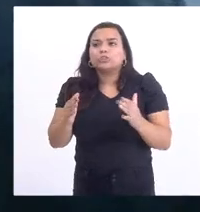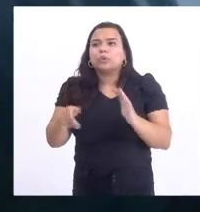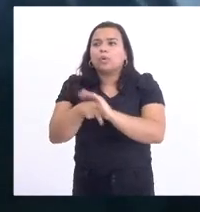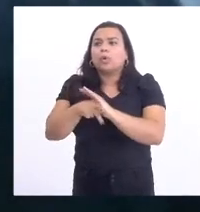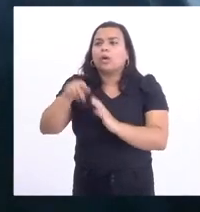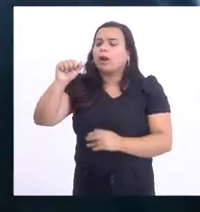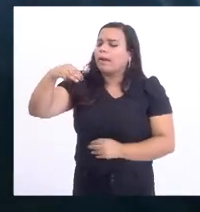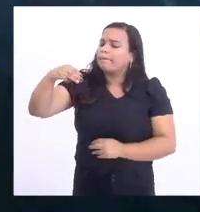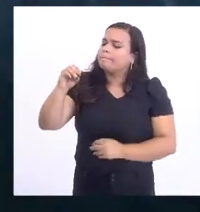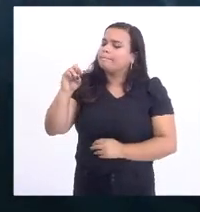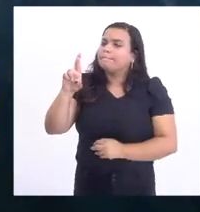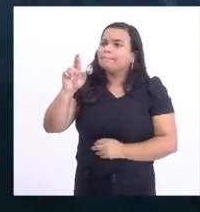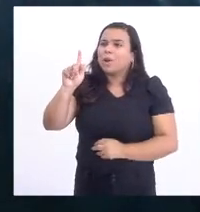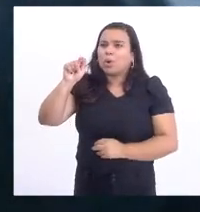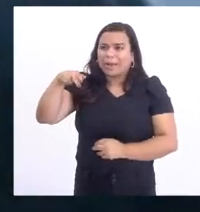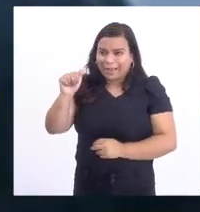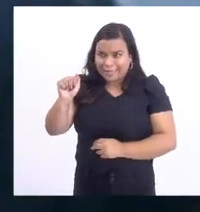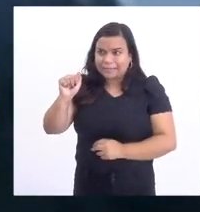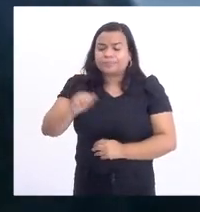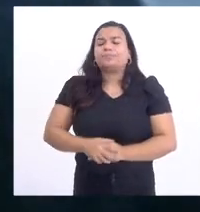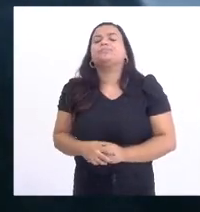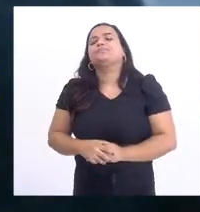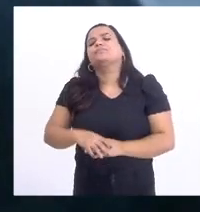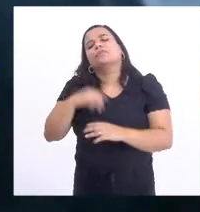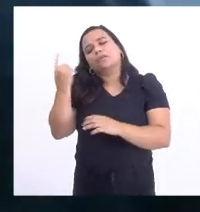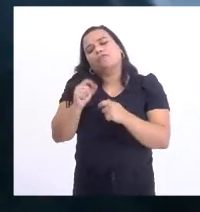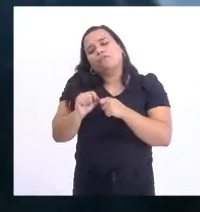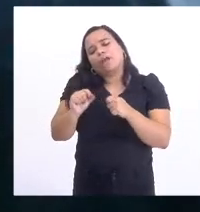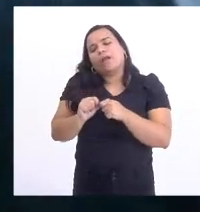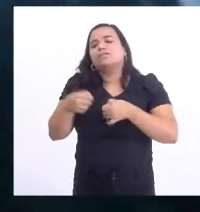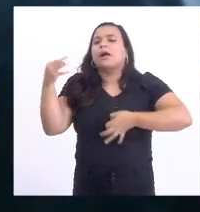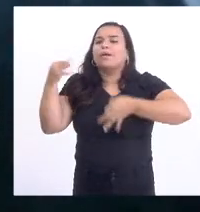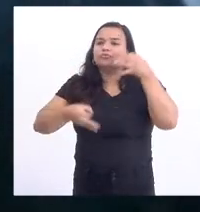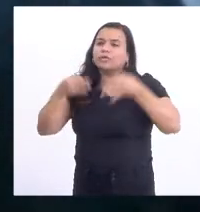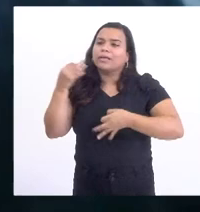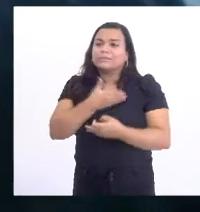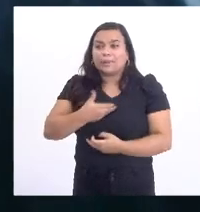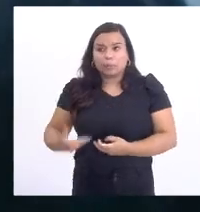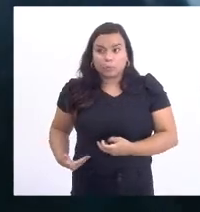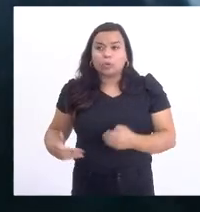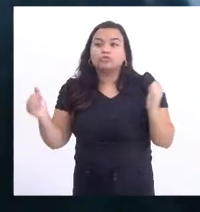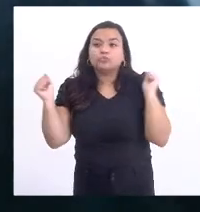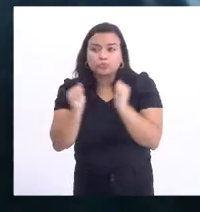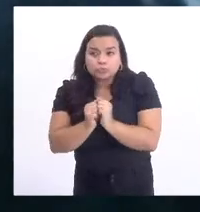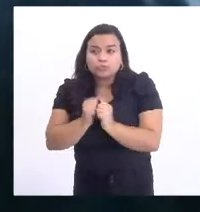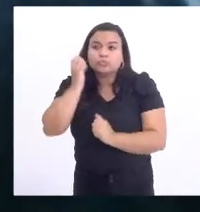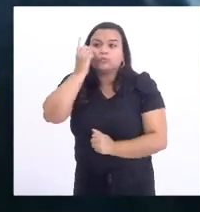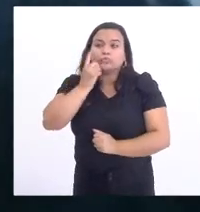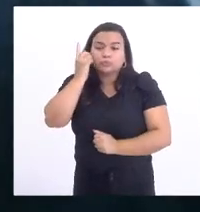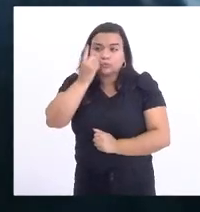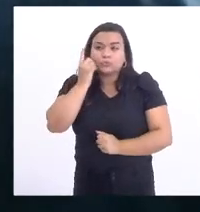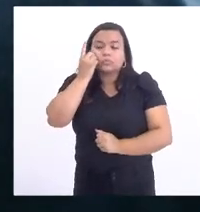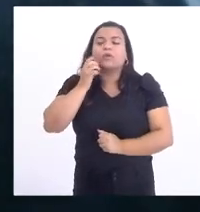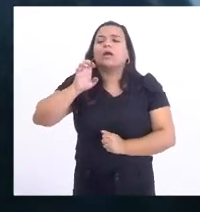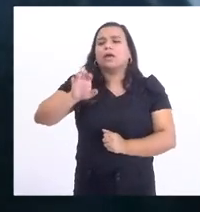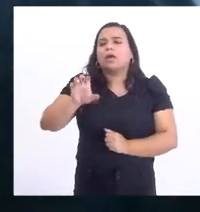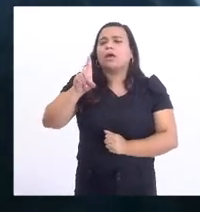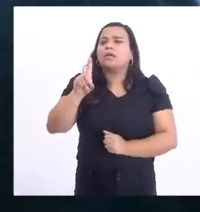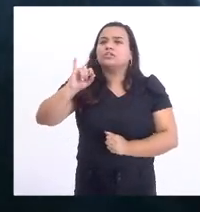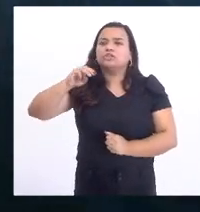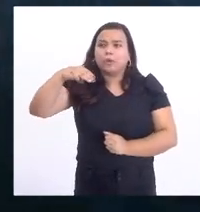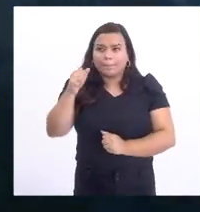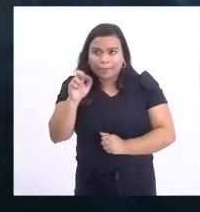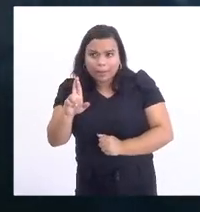isso foi feito uma audiência pública em conjunto com o deputado Eliomar e